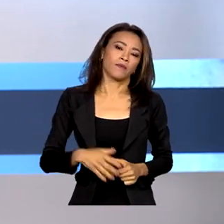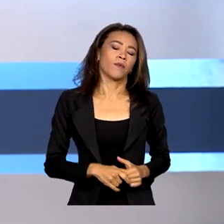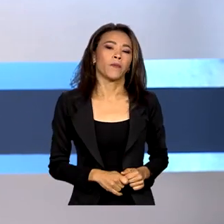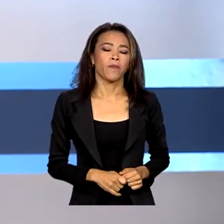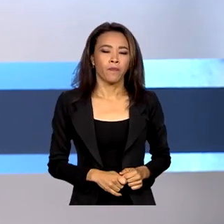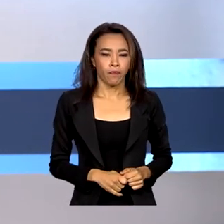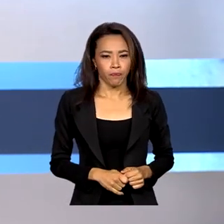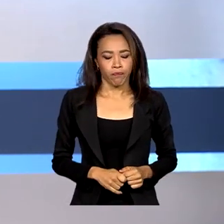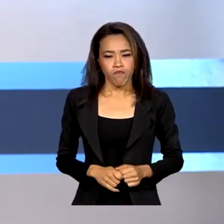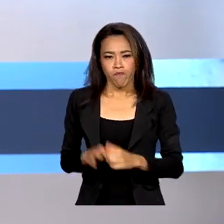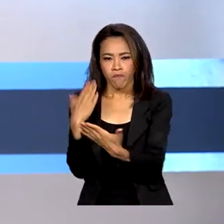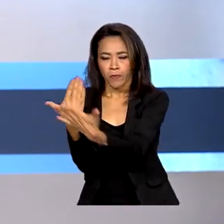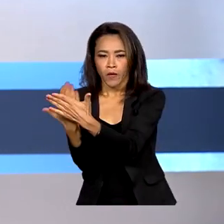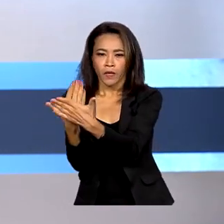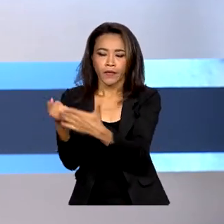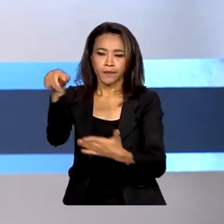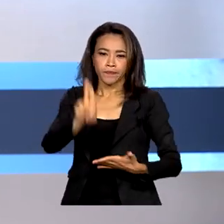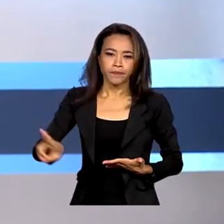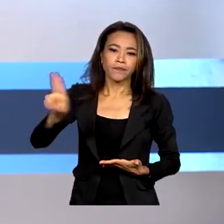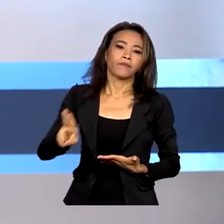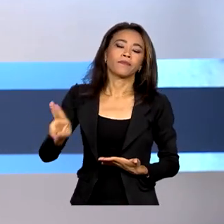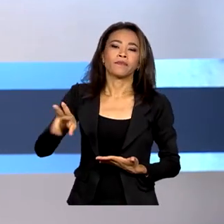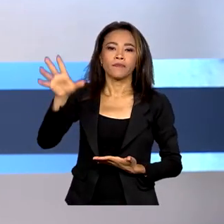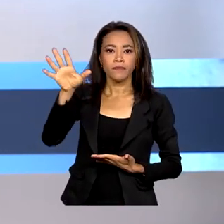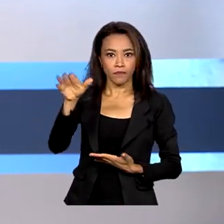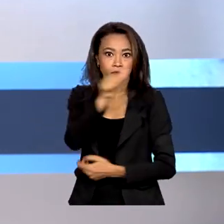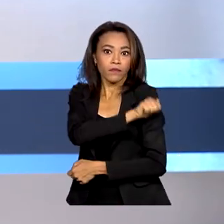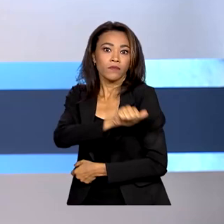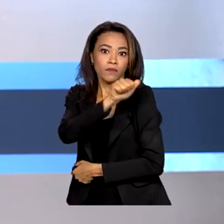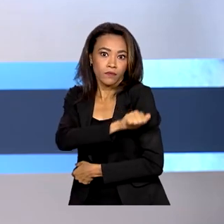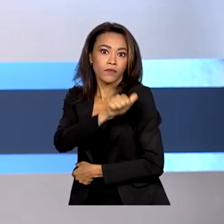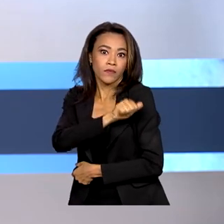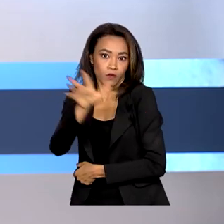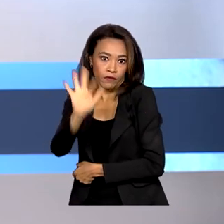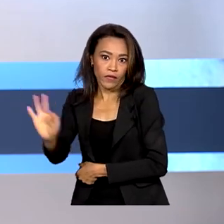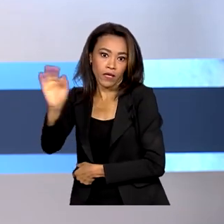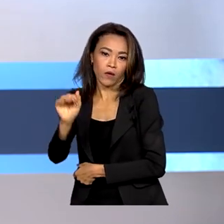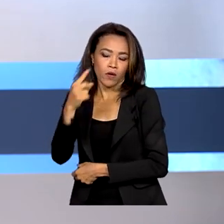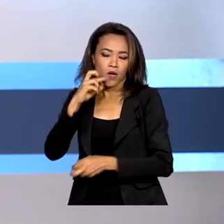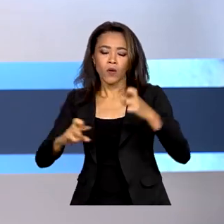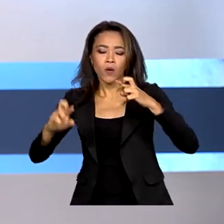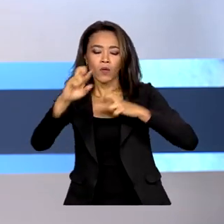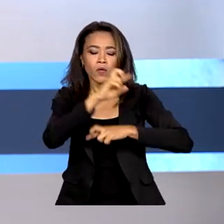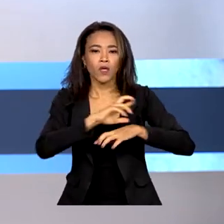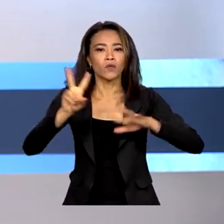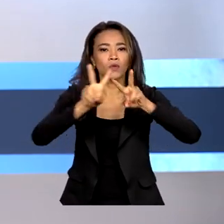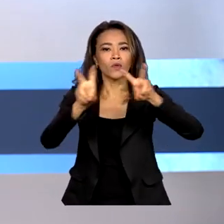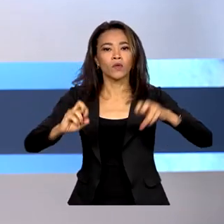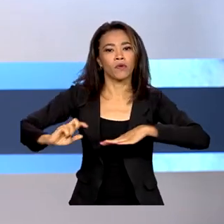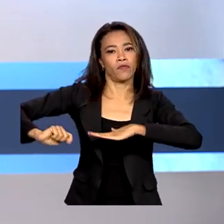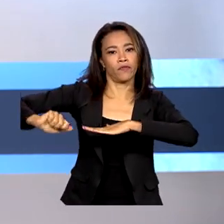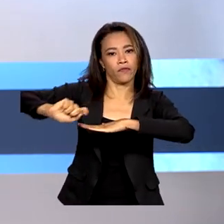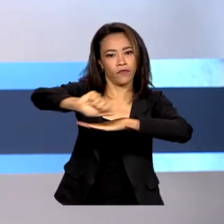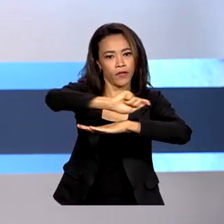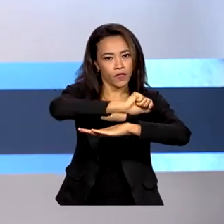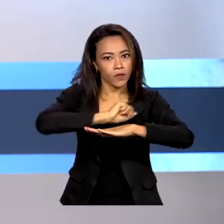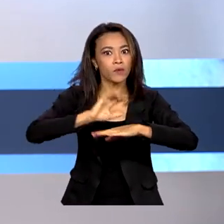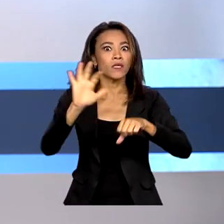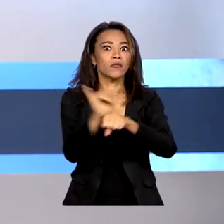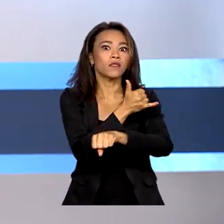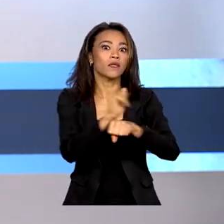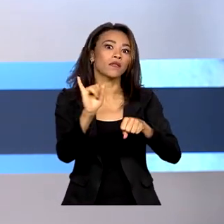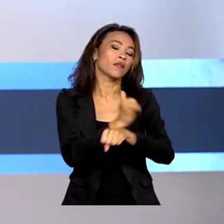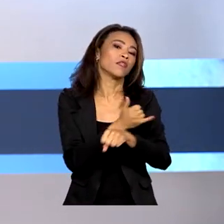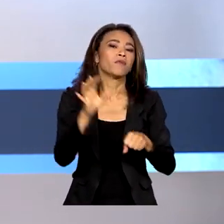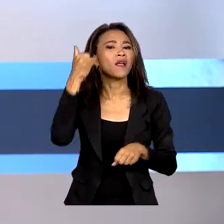E um estudo da Universidade Federal do Rio de Janeiro monitorou a circulação de fake news e os métodos para a divulgação de notícias falsas